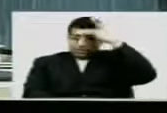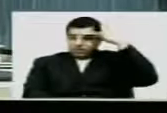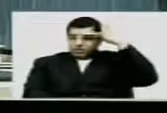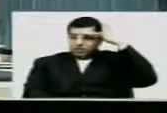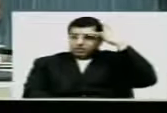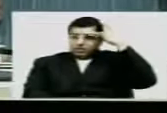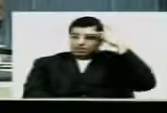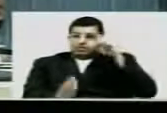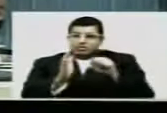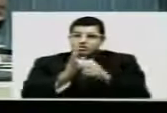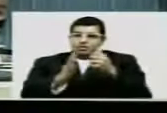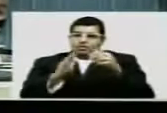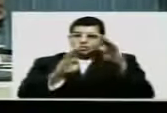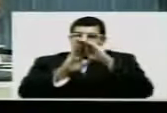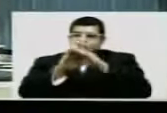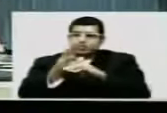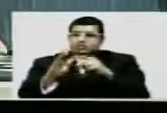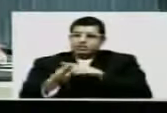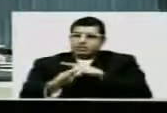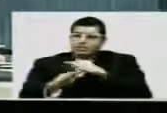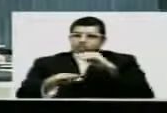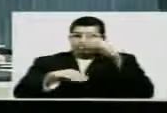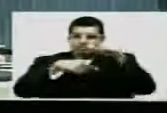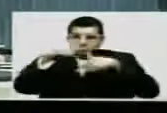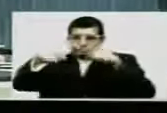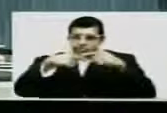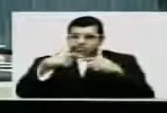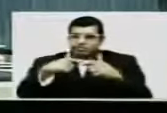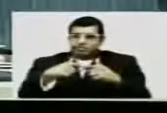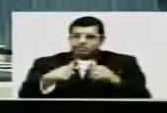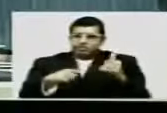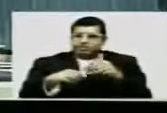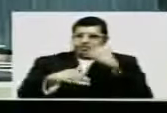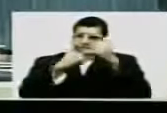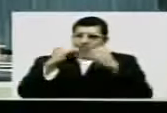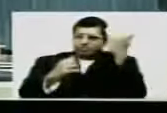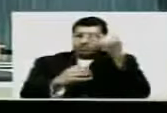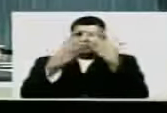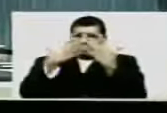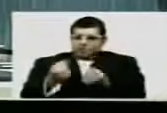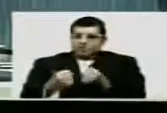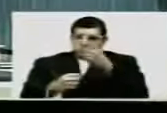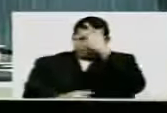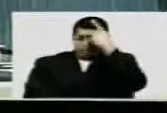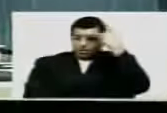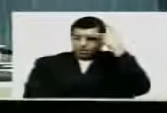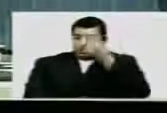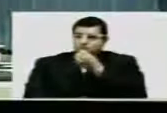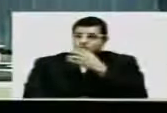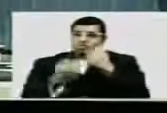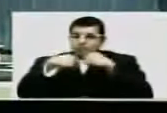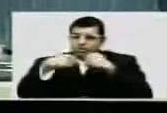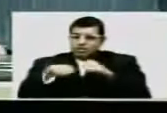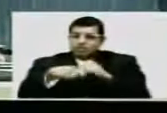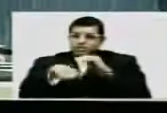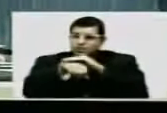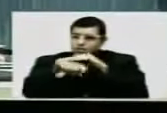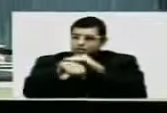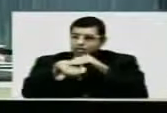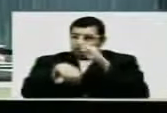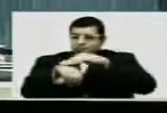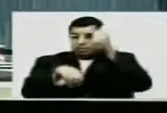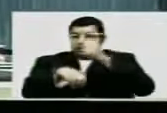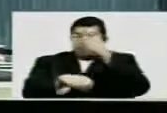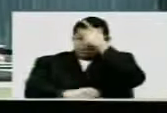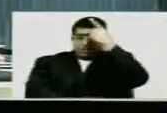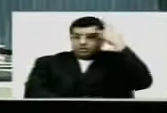ganhou a eleição no primeiro turno, tem índices extremos de aceitação popular, precisa confiar mais no